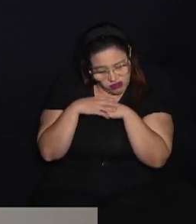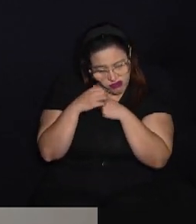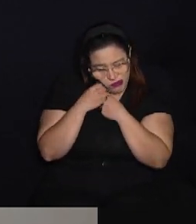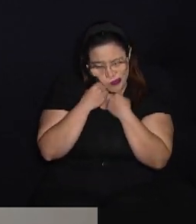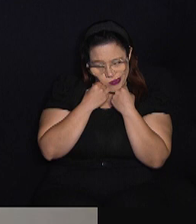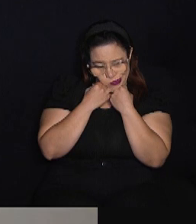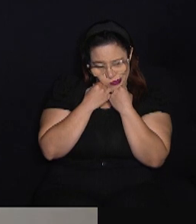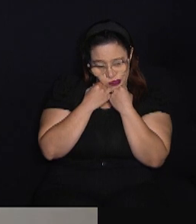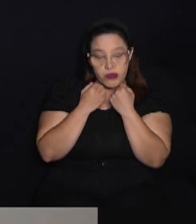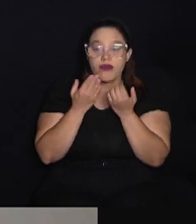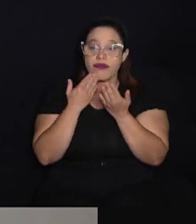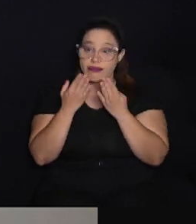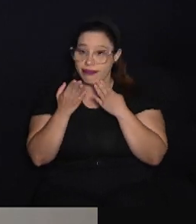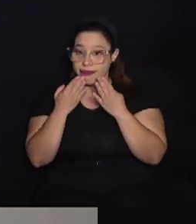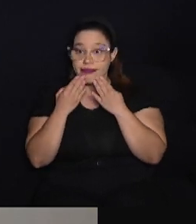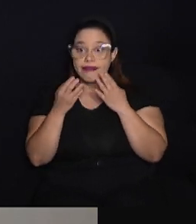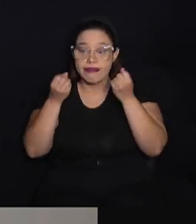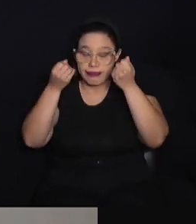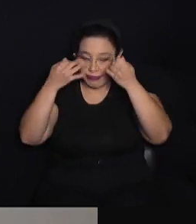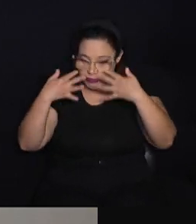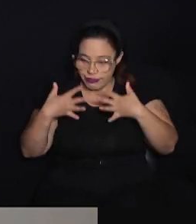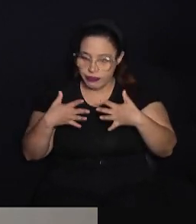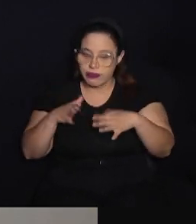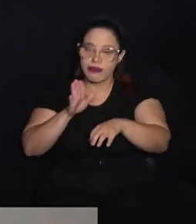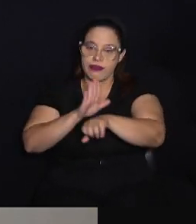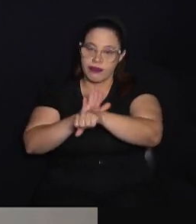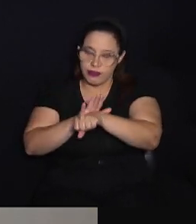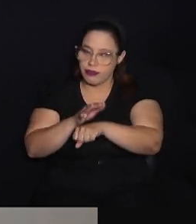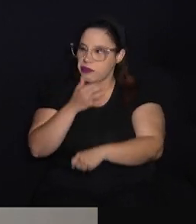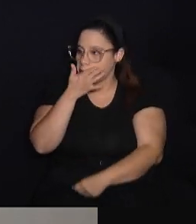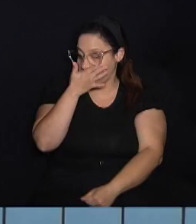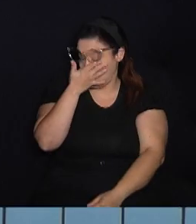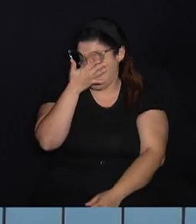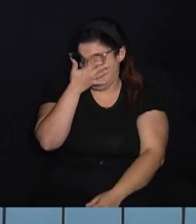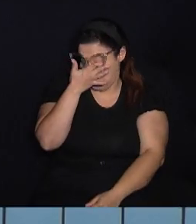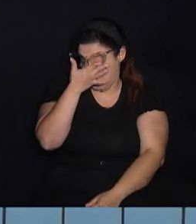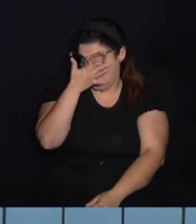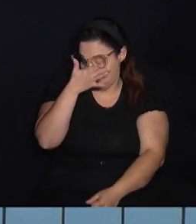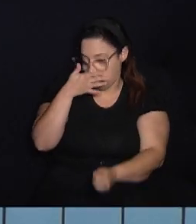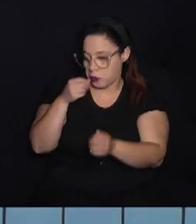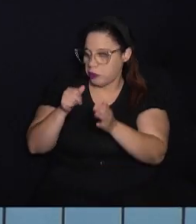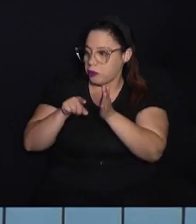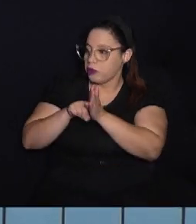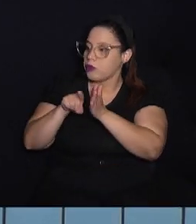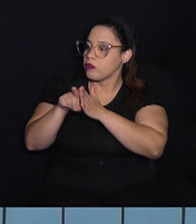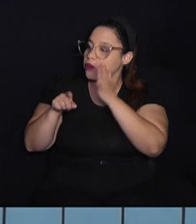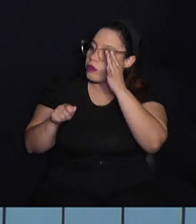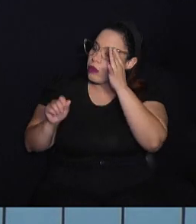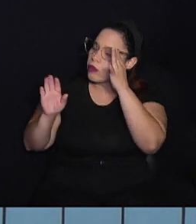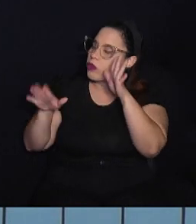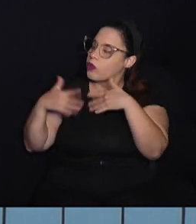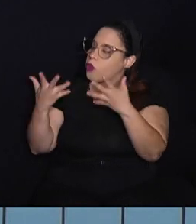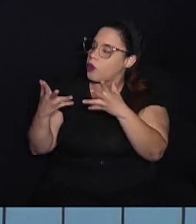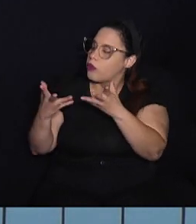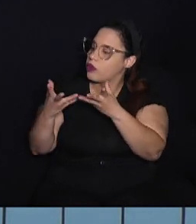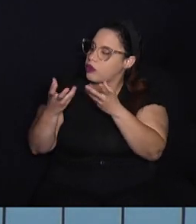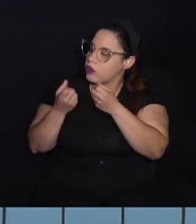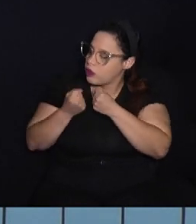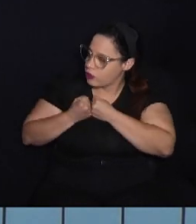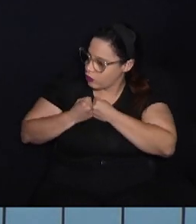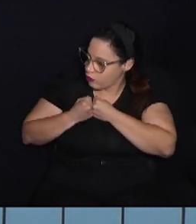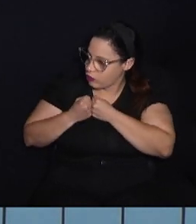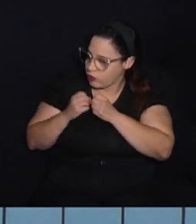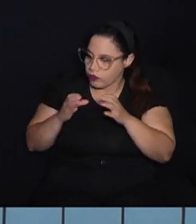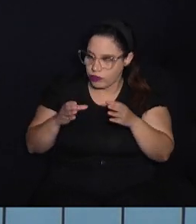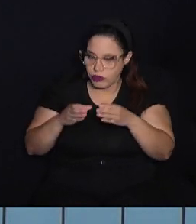gente tem de bate-papo e esclarecimento também ajudam bastante. Até ia perguntar, né, como que é o acolhimento aí no consultório,